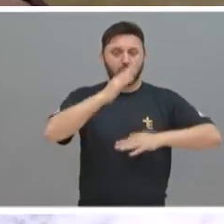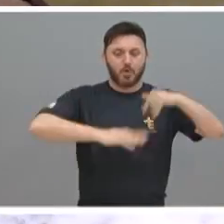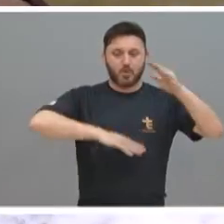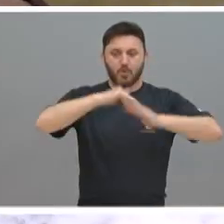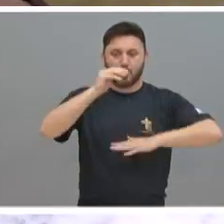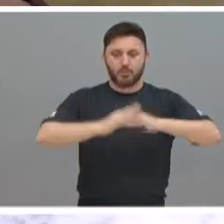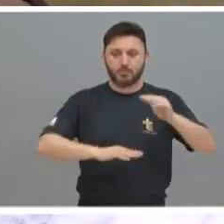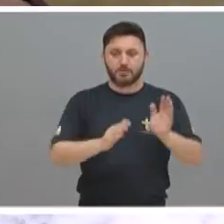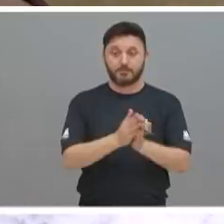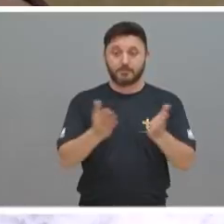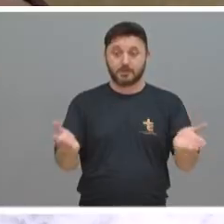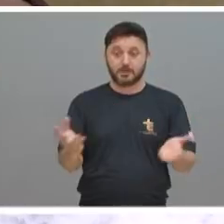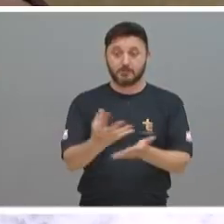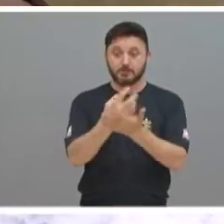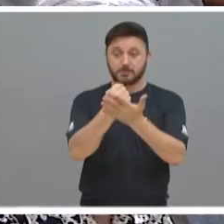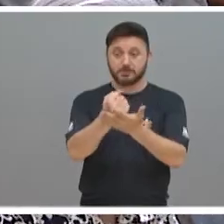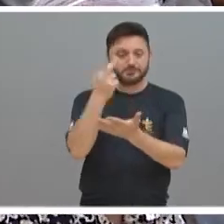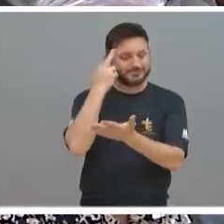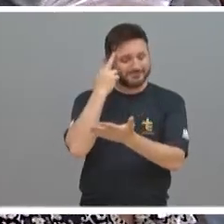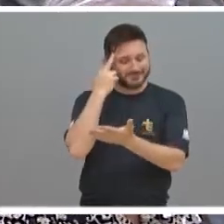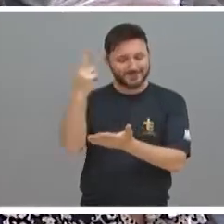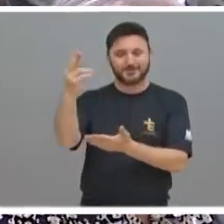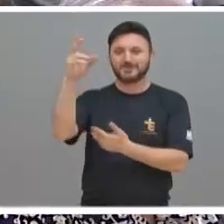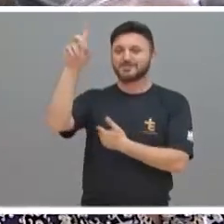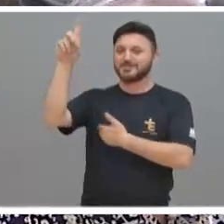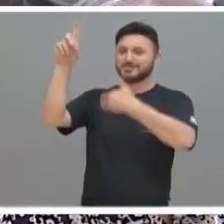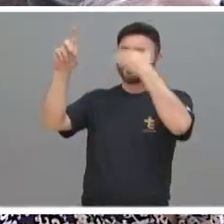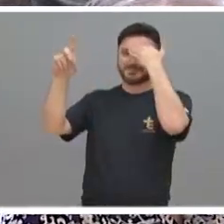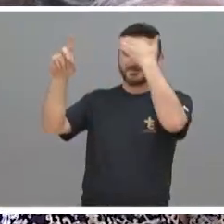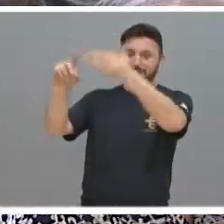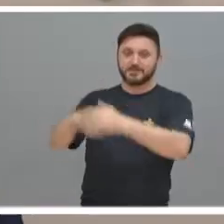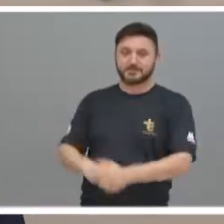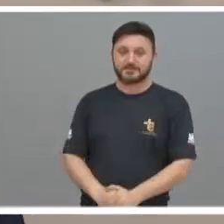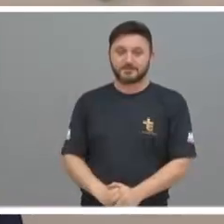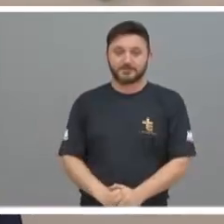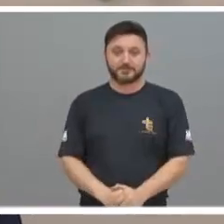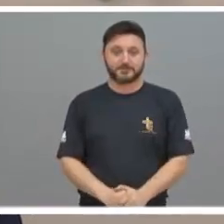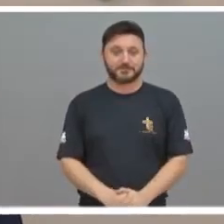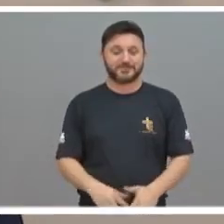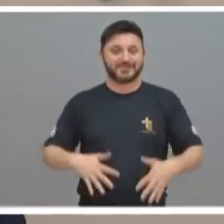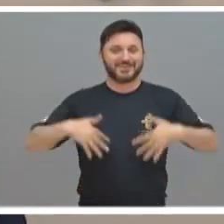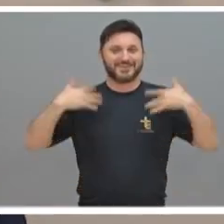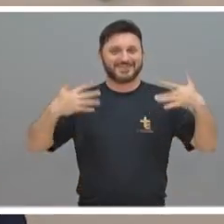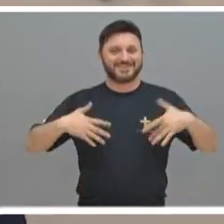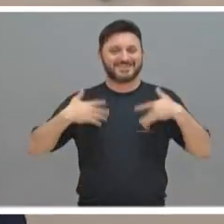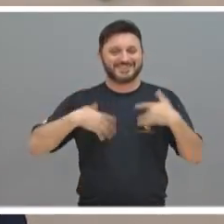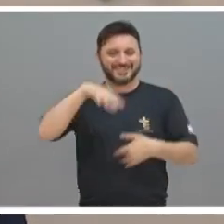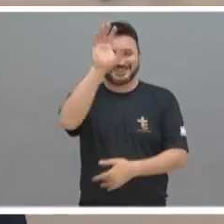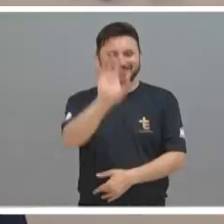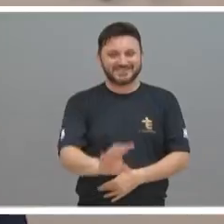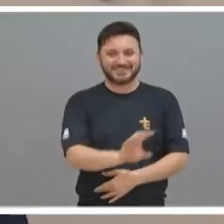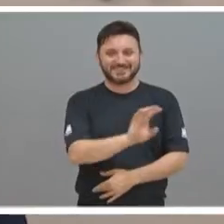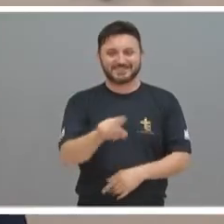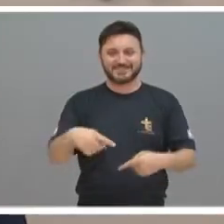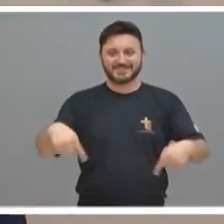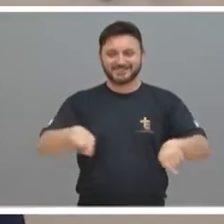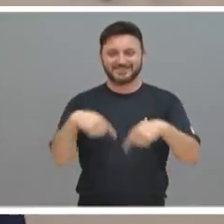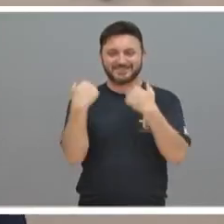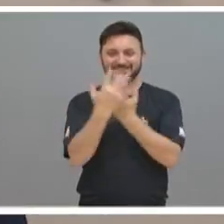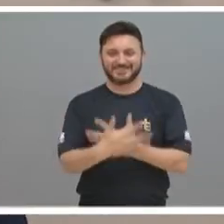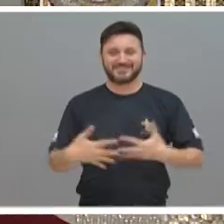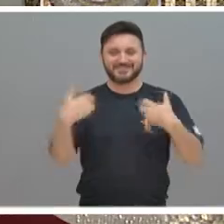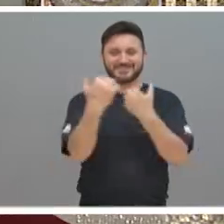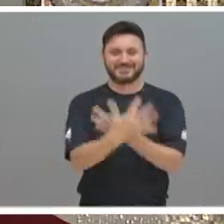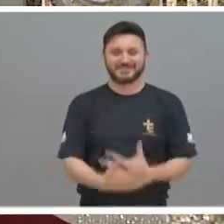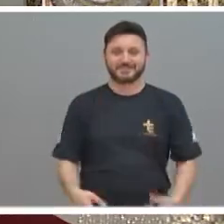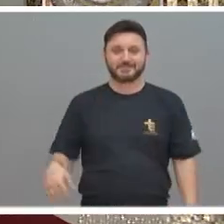obras. Palavra do Senhor. Graças a Deus. Com alegria, aclamemos ao Santo Evangelho